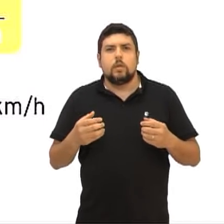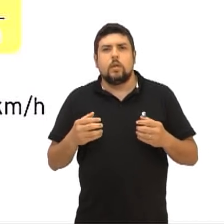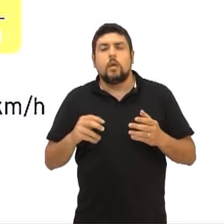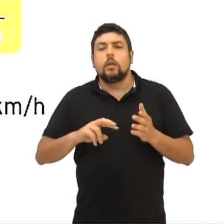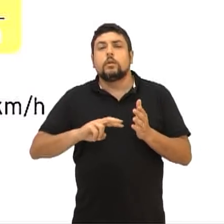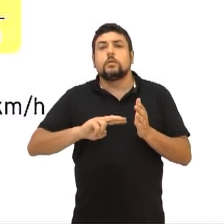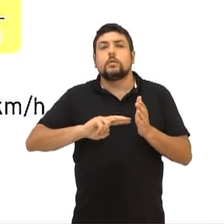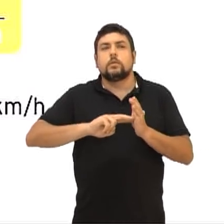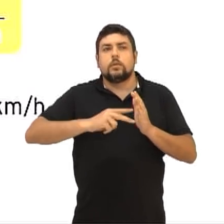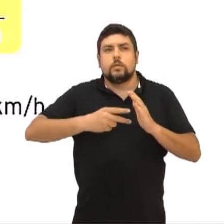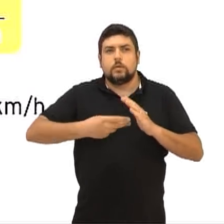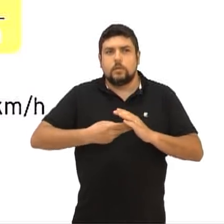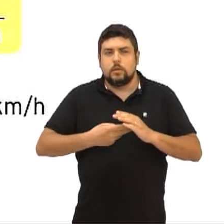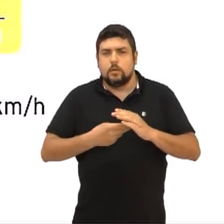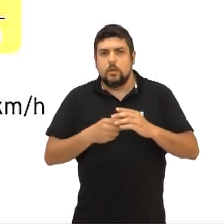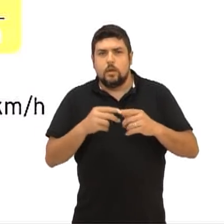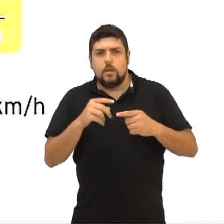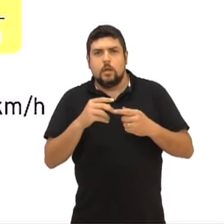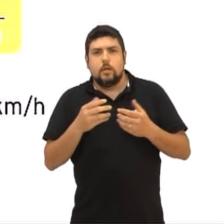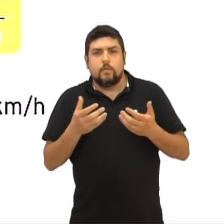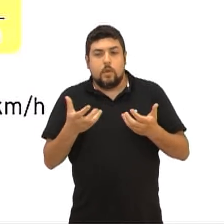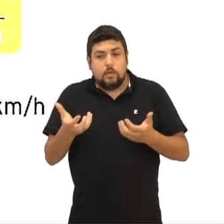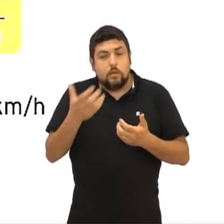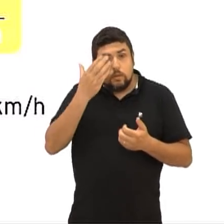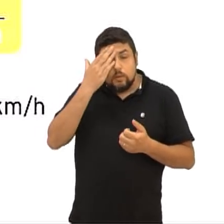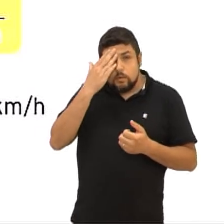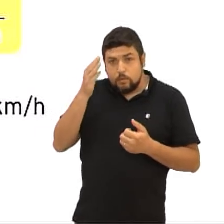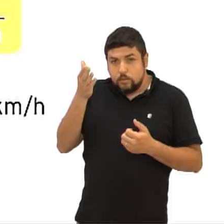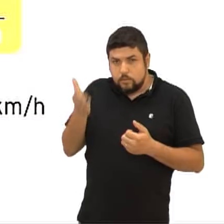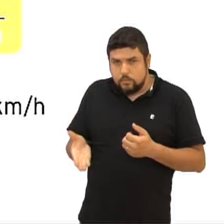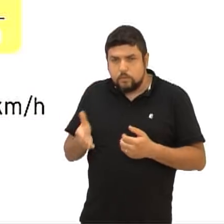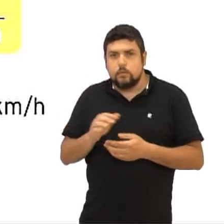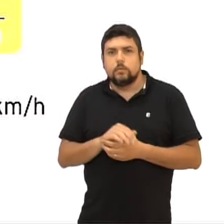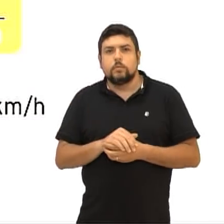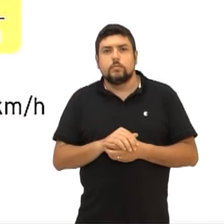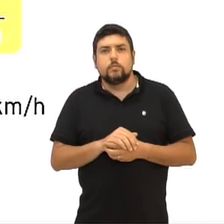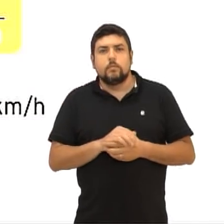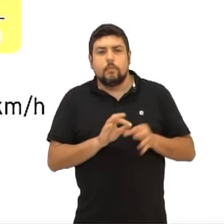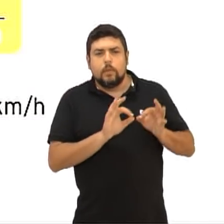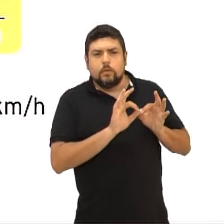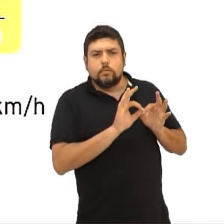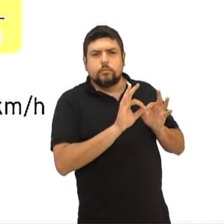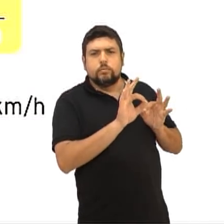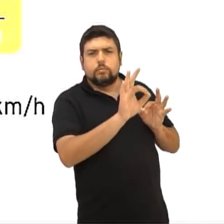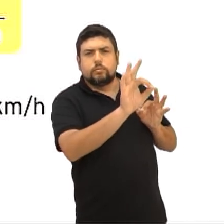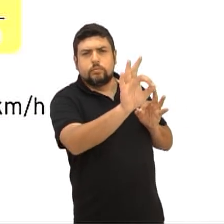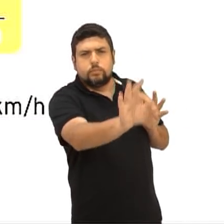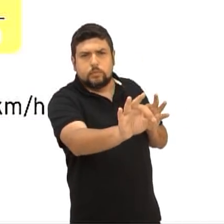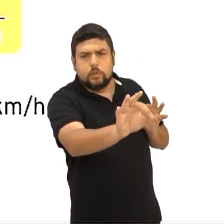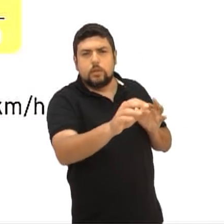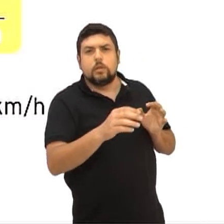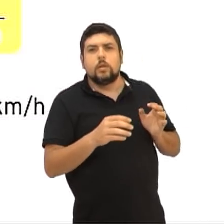velocidade média, que é o valor que você quer identificar, a distância percorrida, onde ele informa aqui que